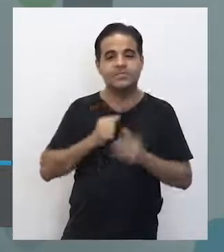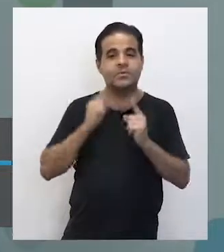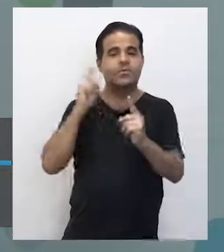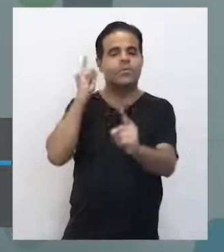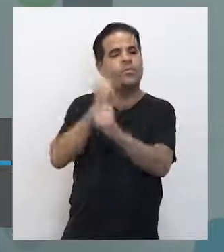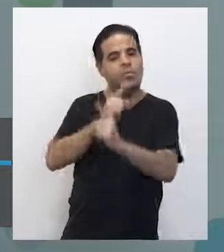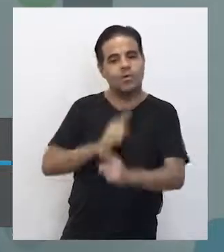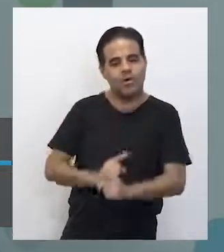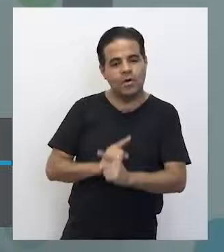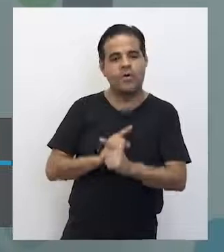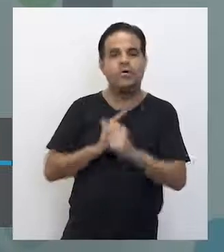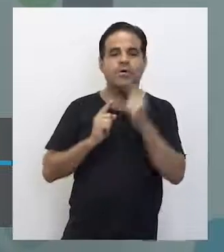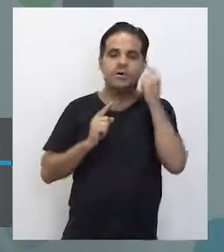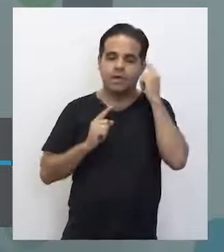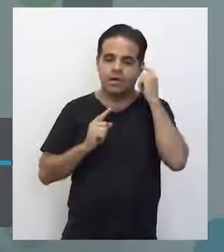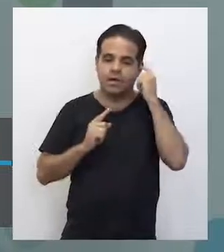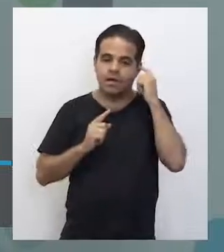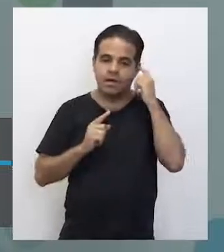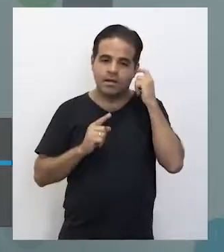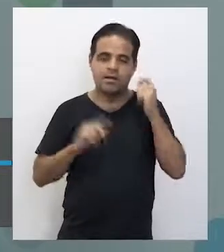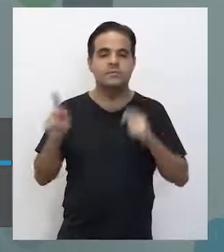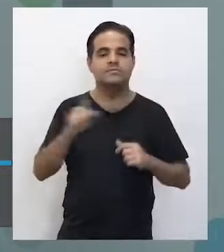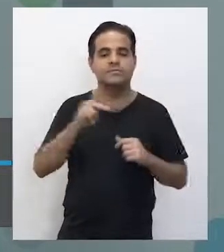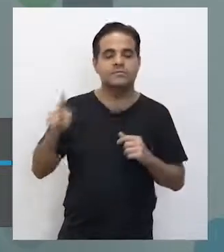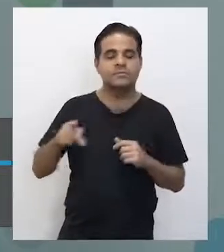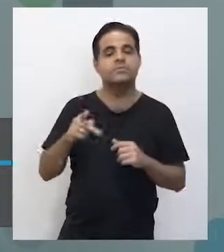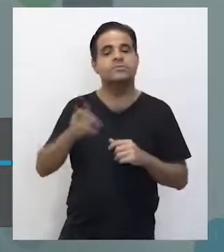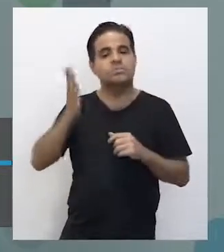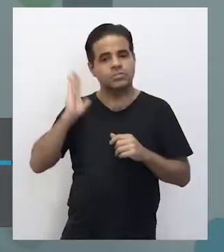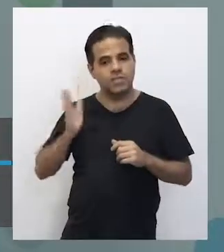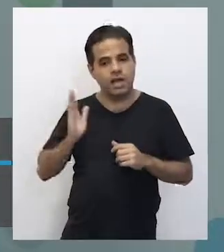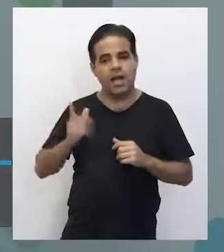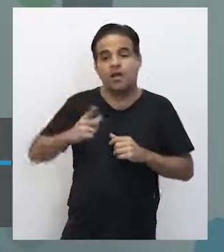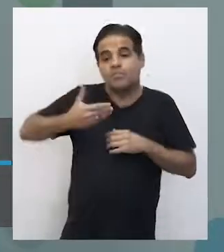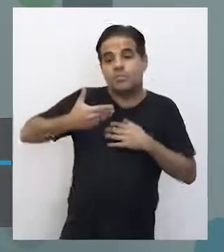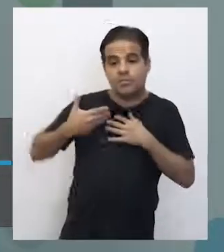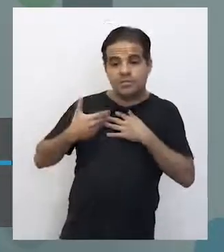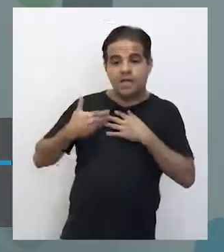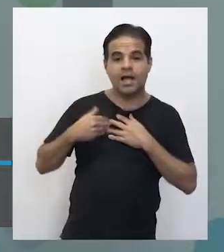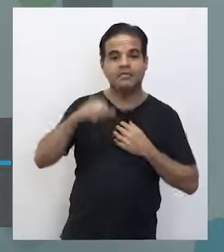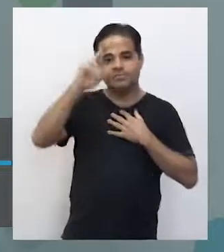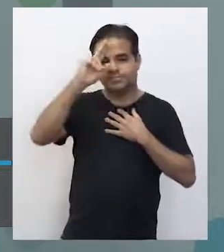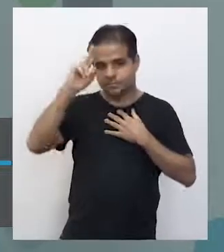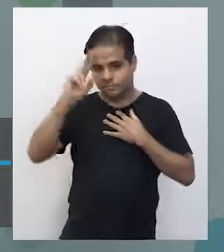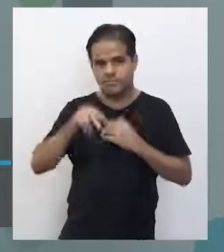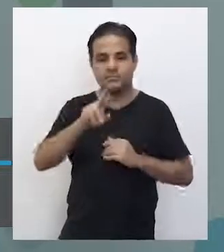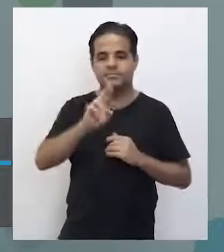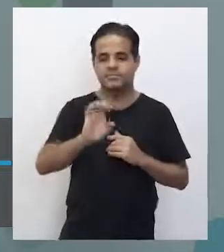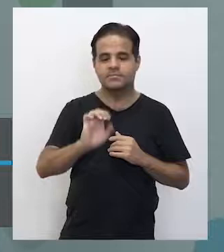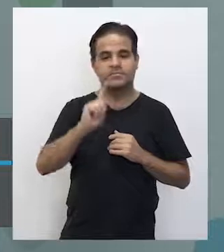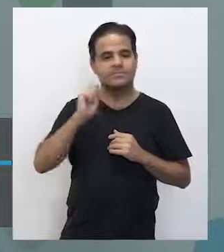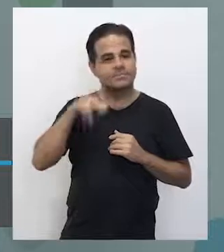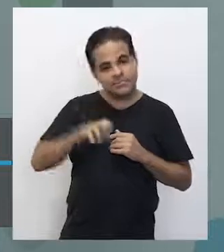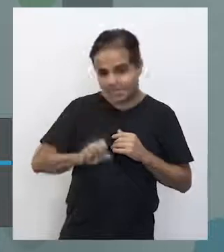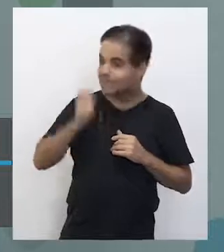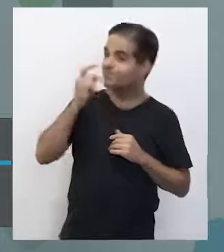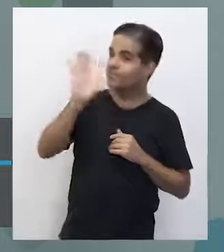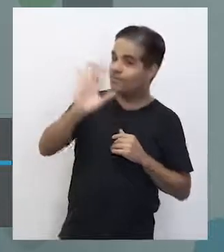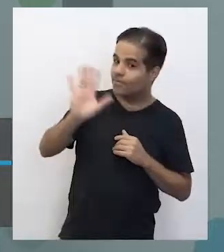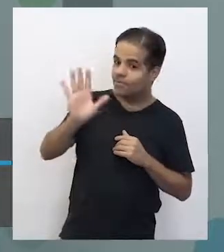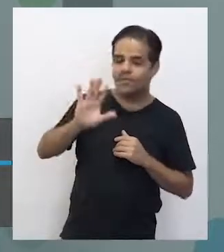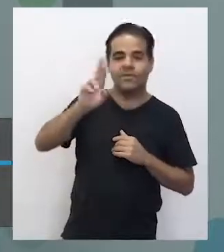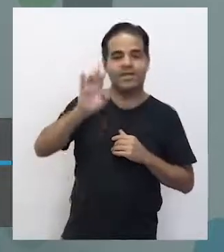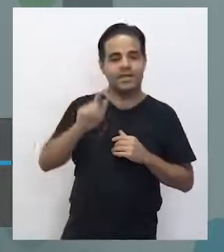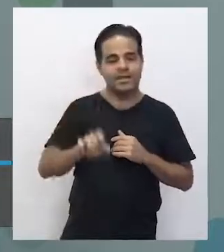aqui alunos, professores que foram colegas minhas na universidade, a Regiane. Oi, Rê, tudo bem? Olha